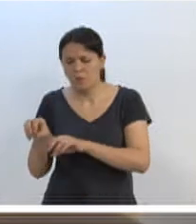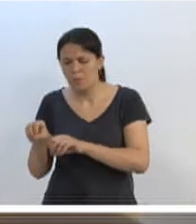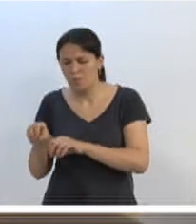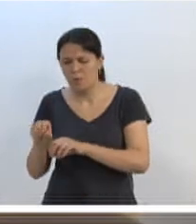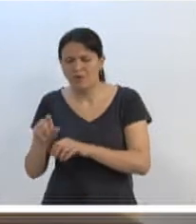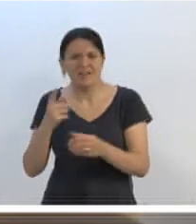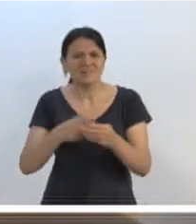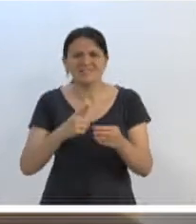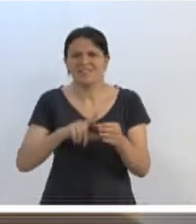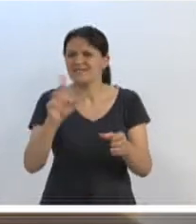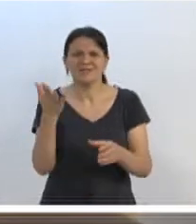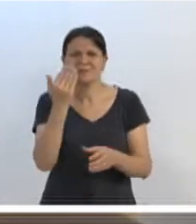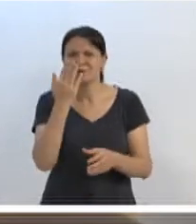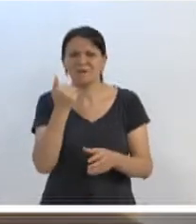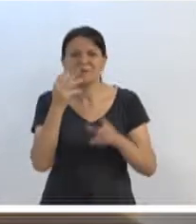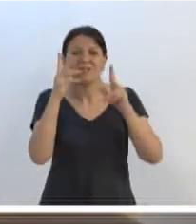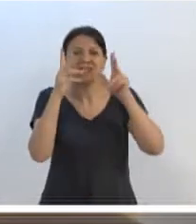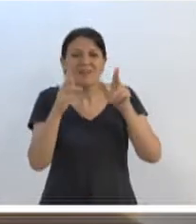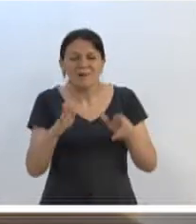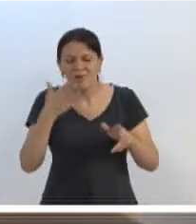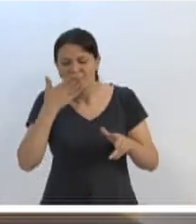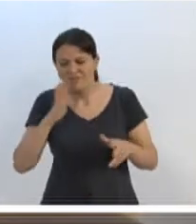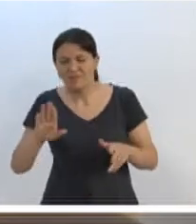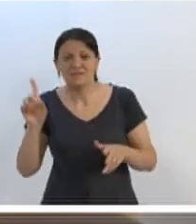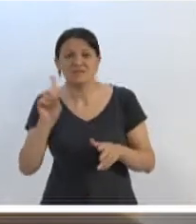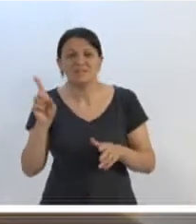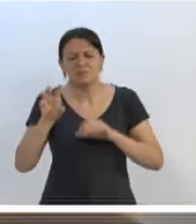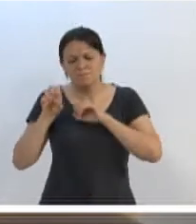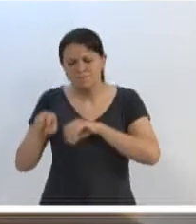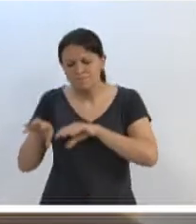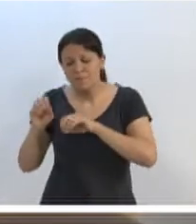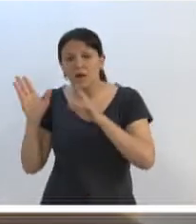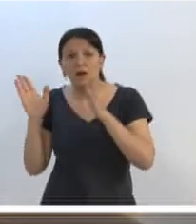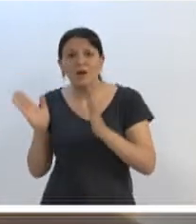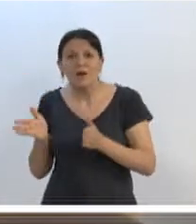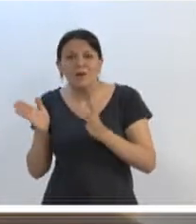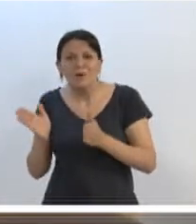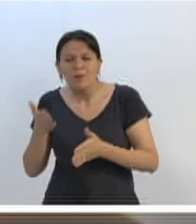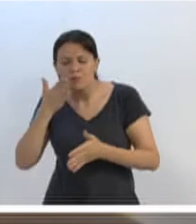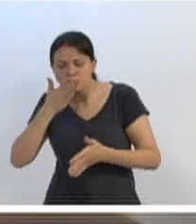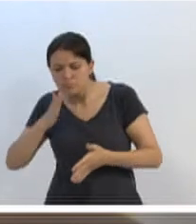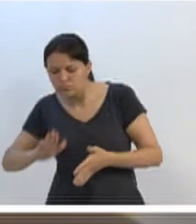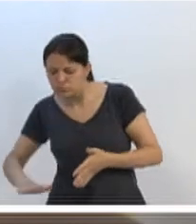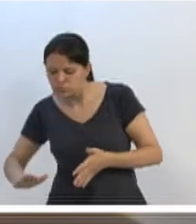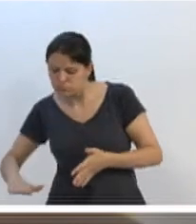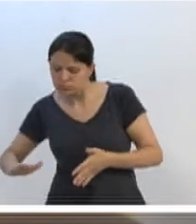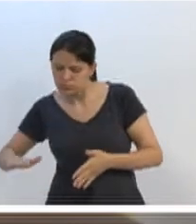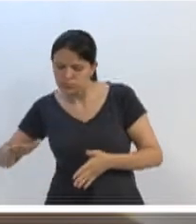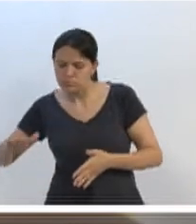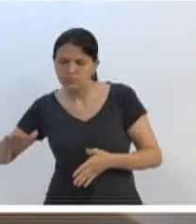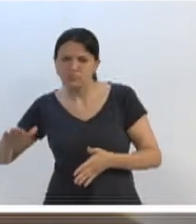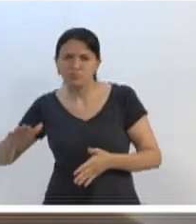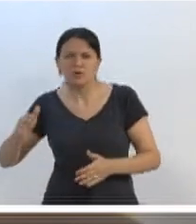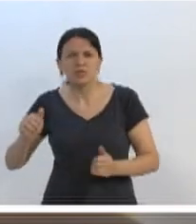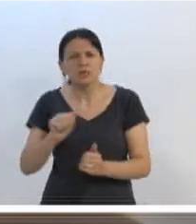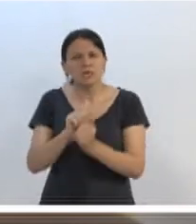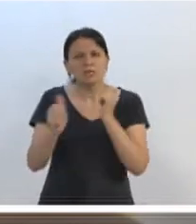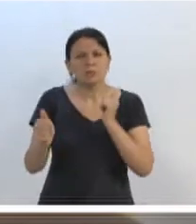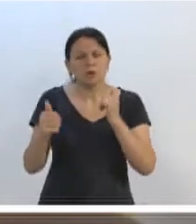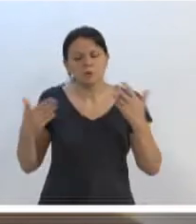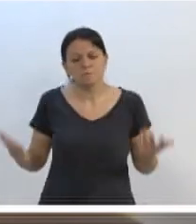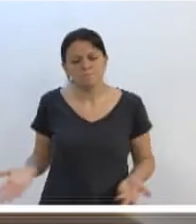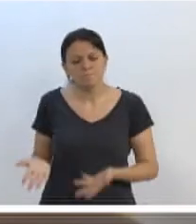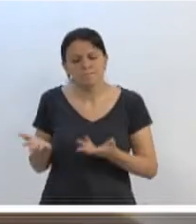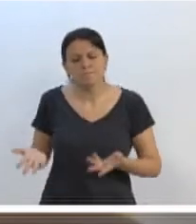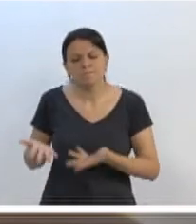a mesma coisa com essas crianças. Se nós não plantarmos um grande projeto, não incentivarmos essas crianças no esporte, não incentivarmos